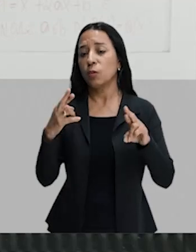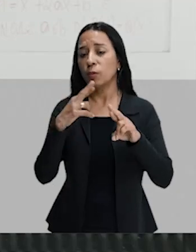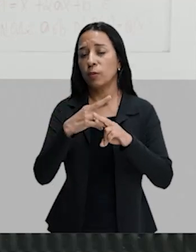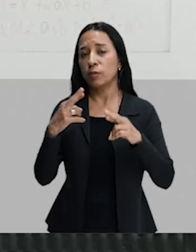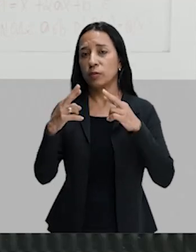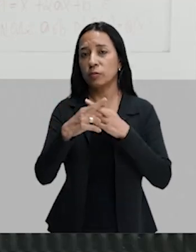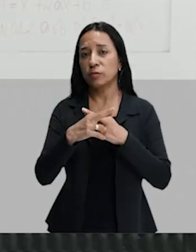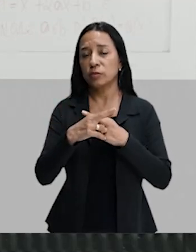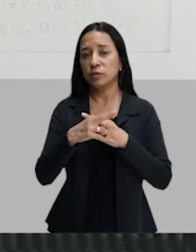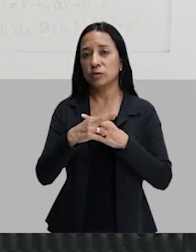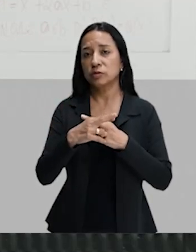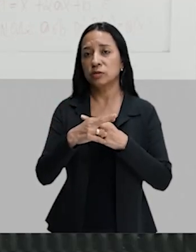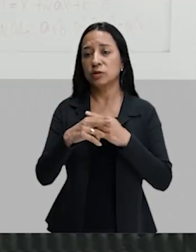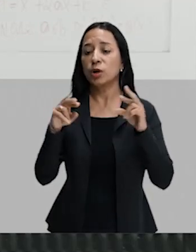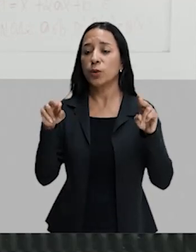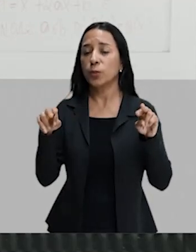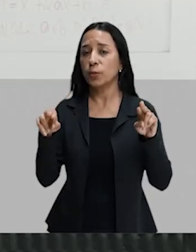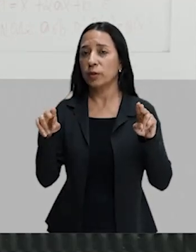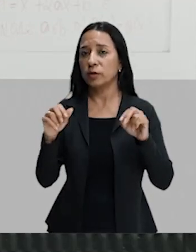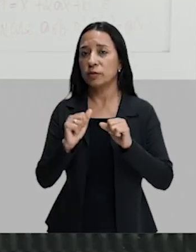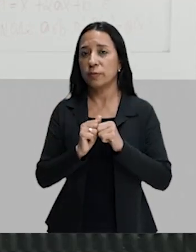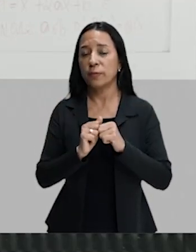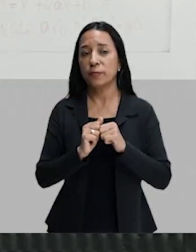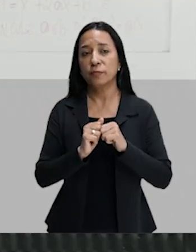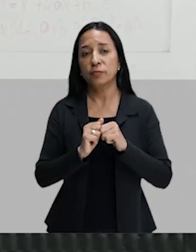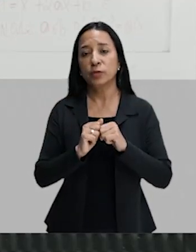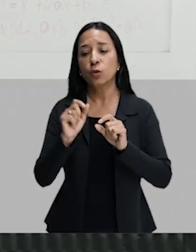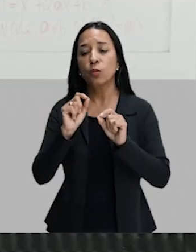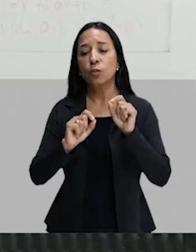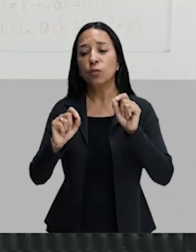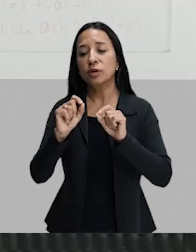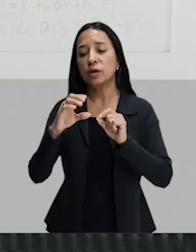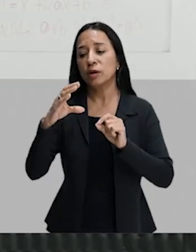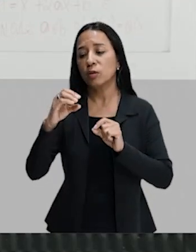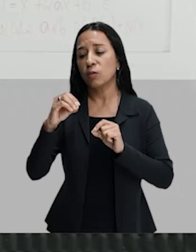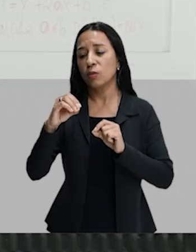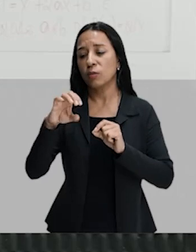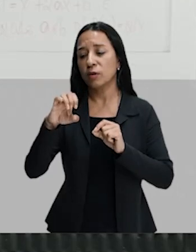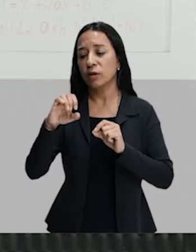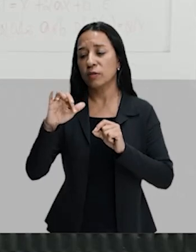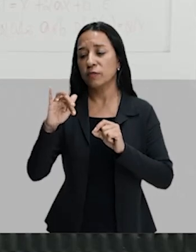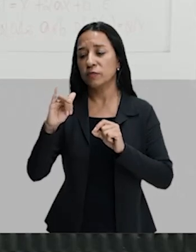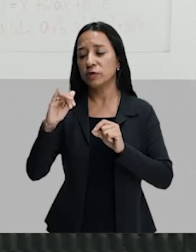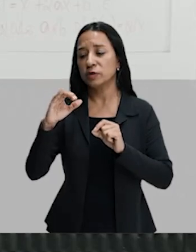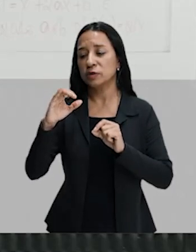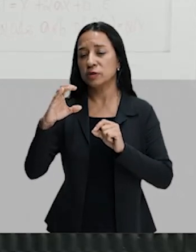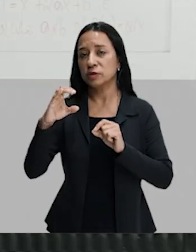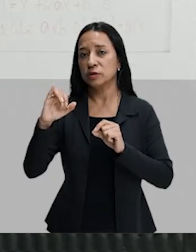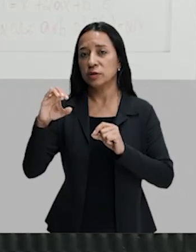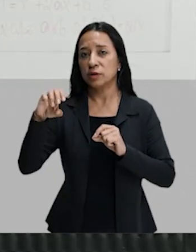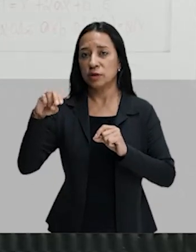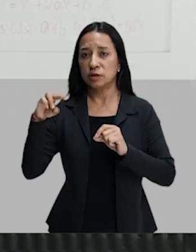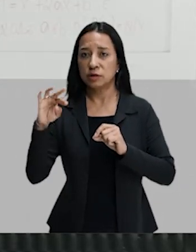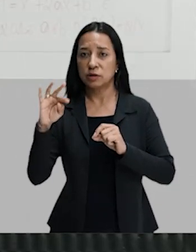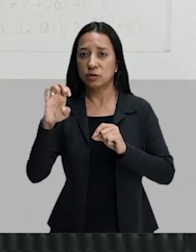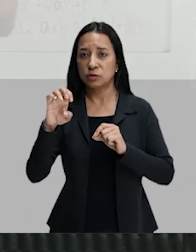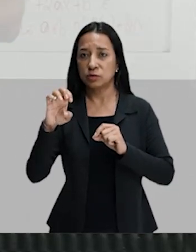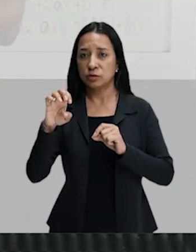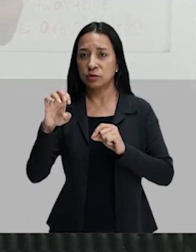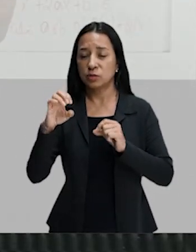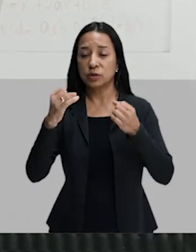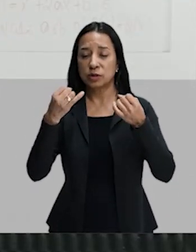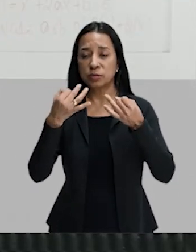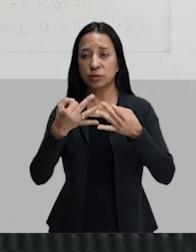correspondentes forem iguais. Nós já sabemos o que é coeficiente, né? Quando a gente falou de polinômio, a gente definiu o que